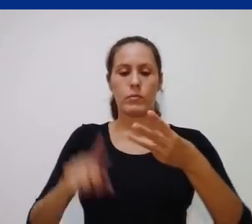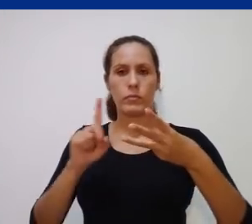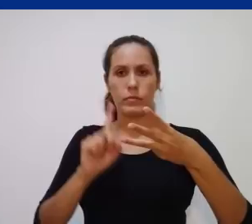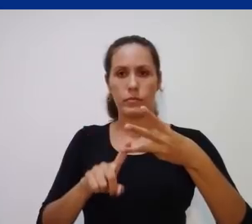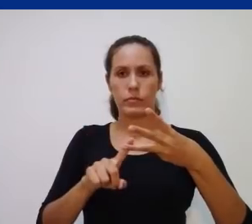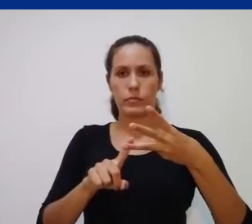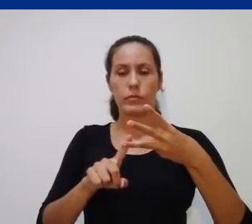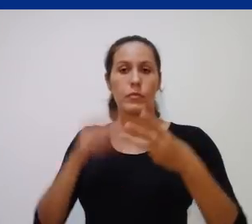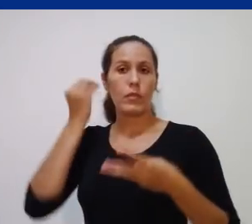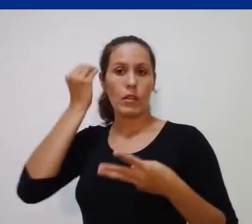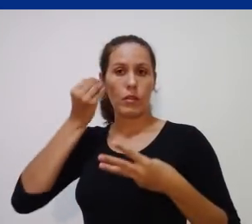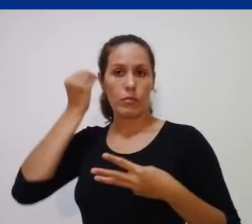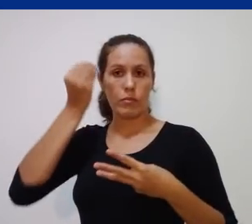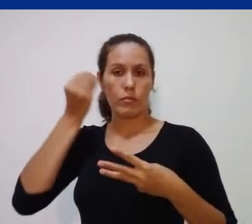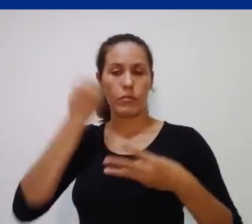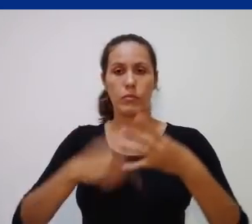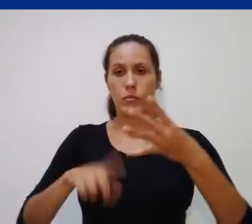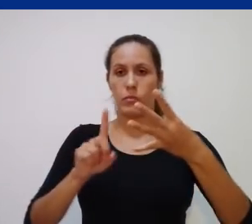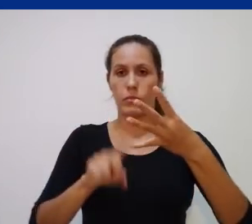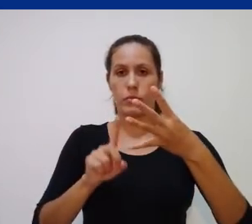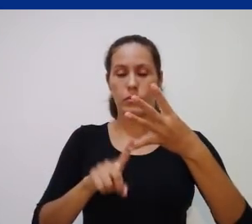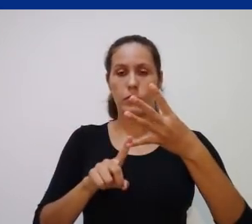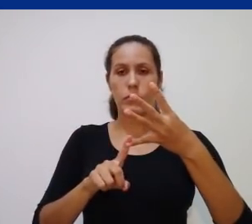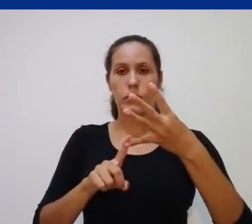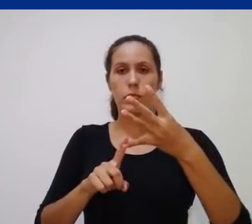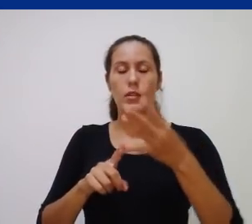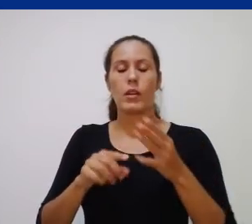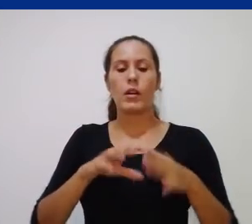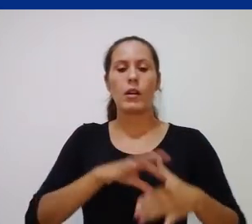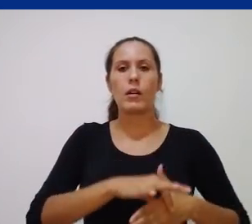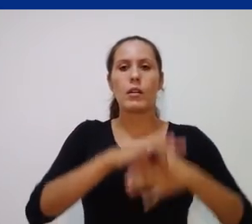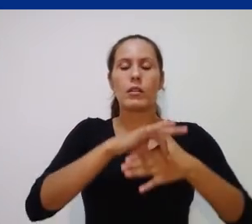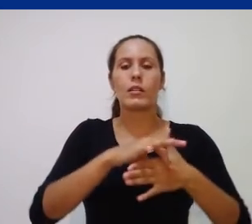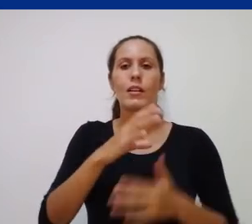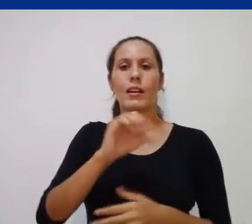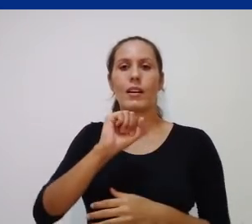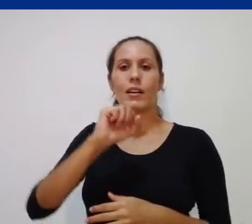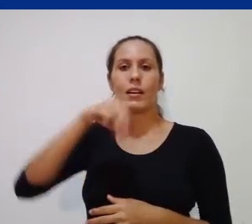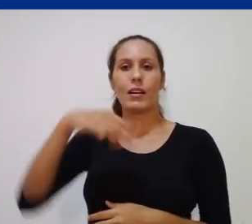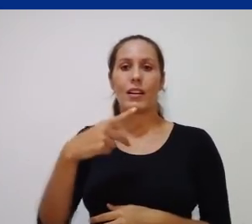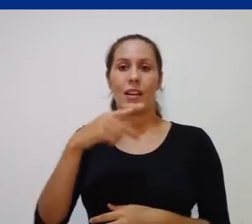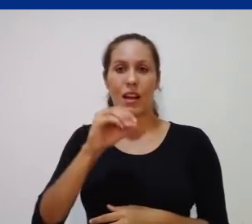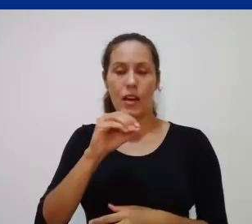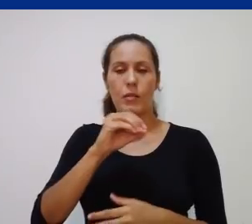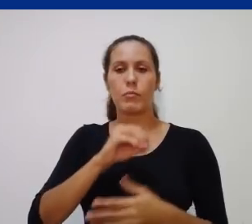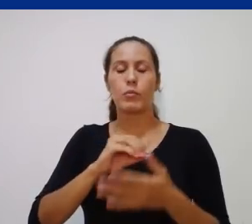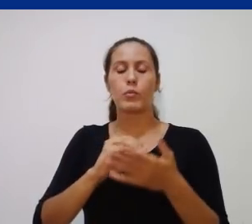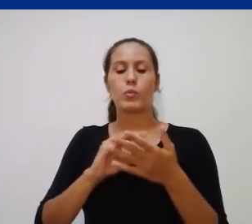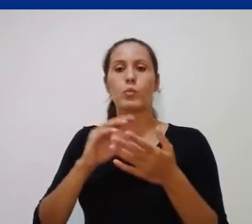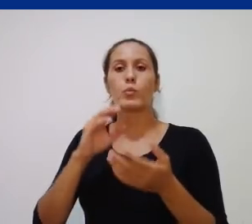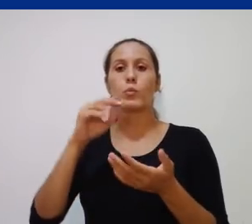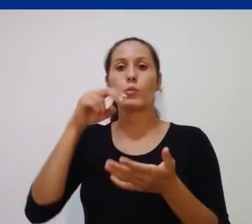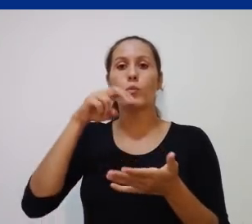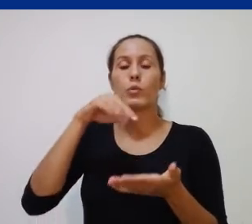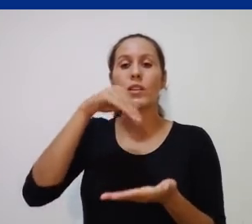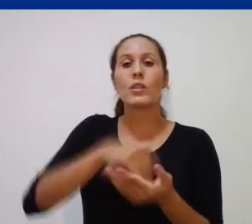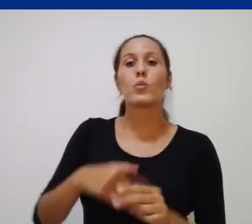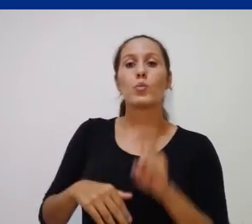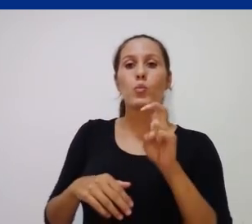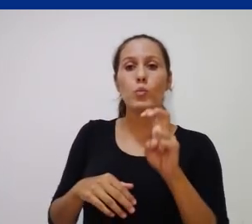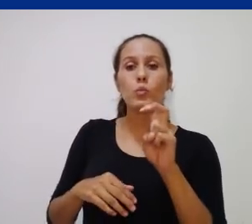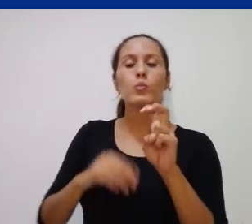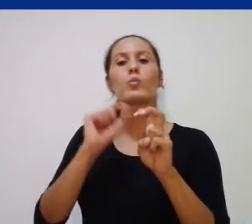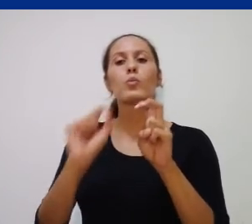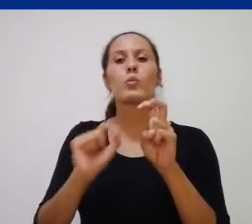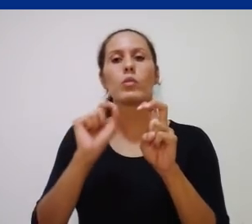quarto, pesquisa de campo e, por último, enumeramos aqui a pesquisa-ação. Então, o que seria uma pesquisa bibliográfica, Fábio? É a